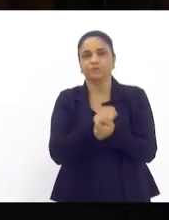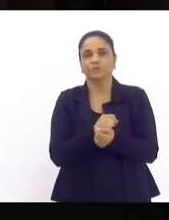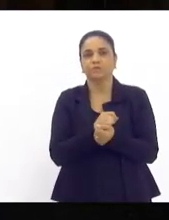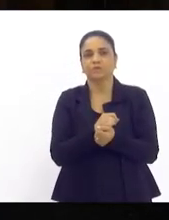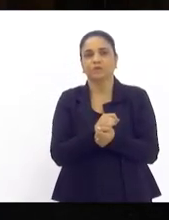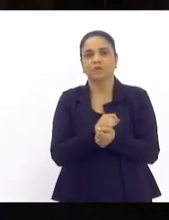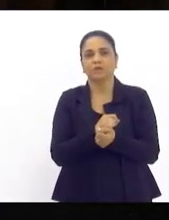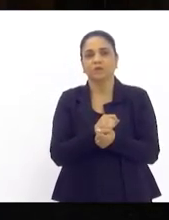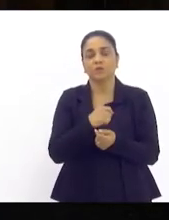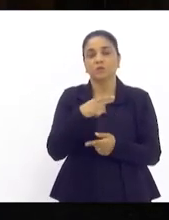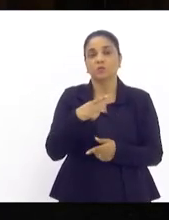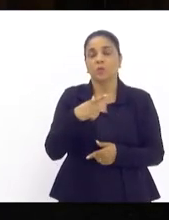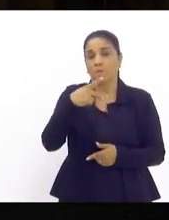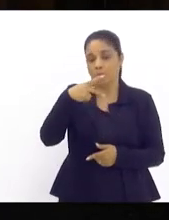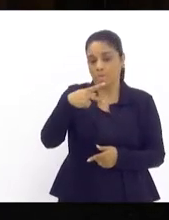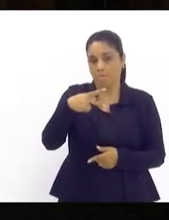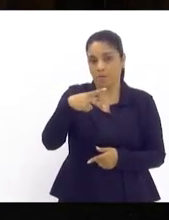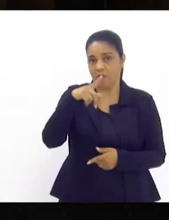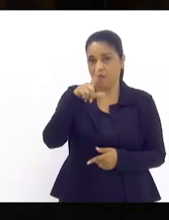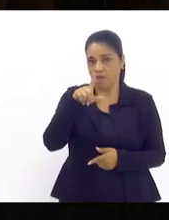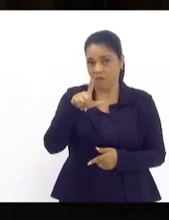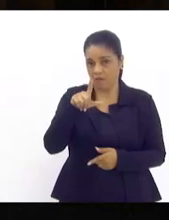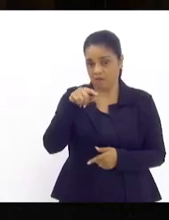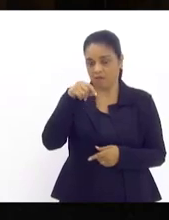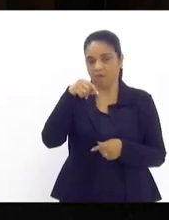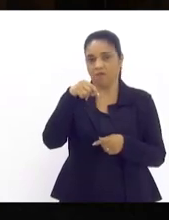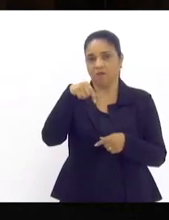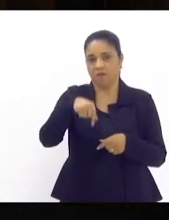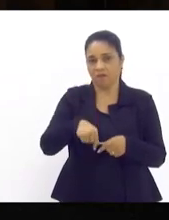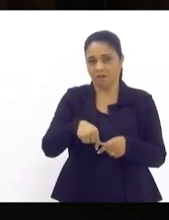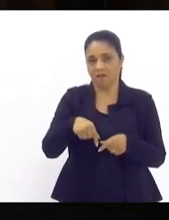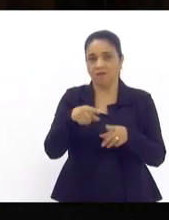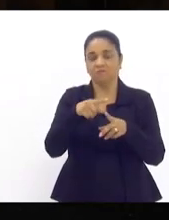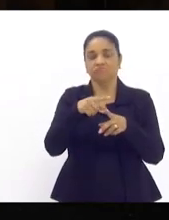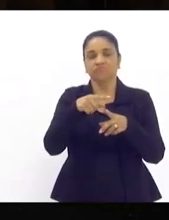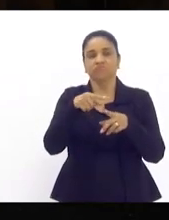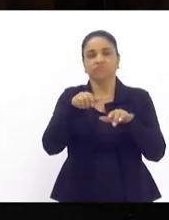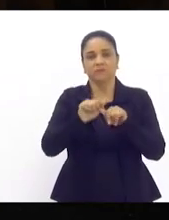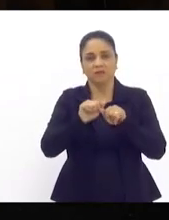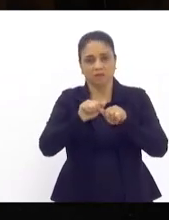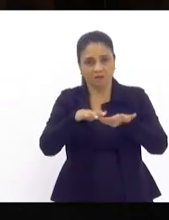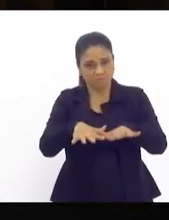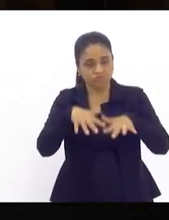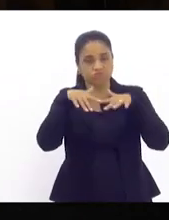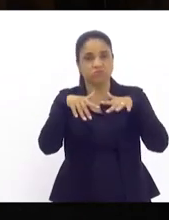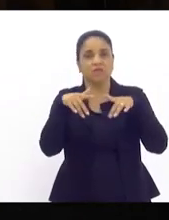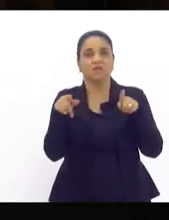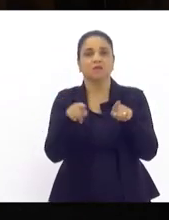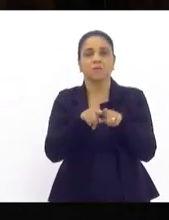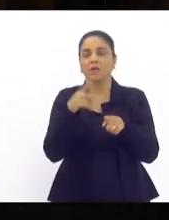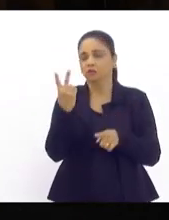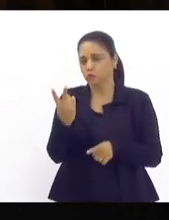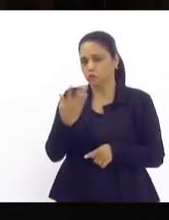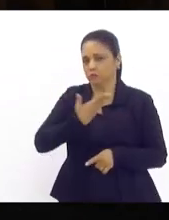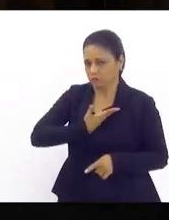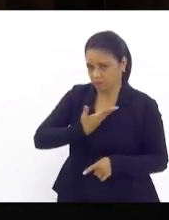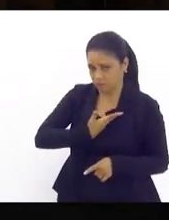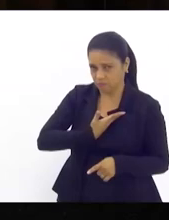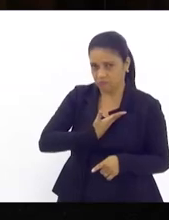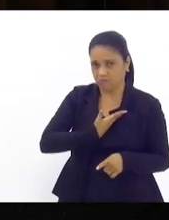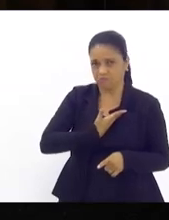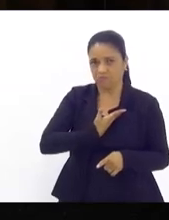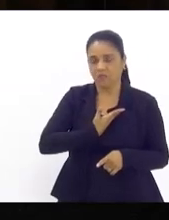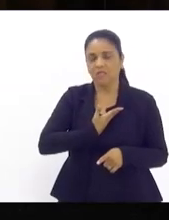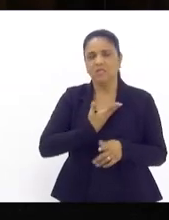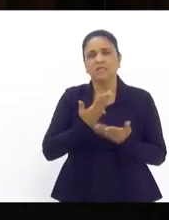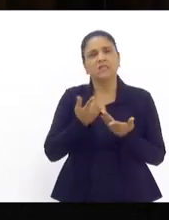Nosso PL transita nessa casa em conjunto com o PL de dois outros colegas e quero dizer que desde que as